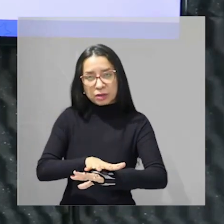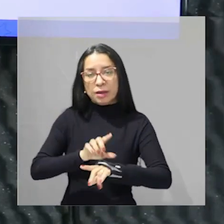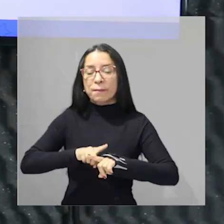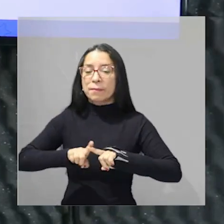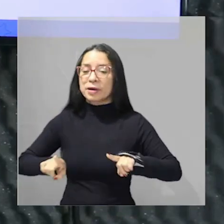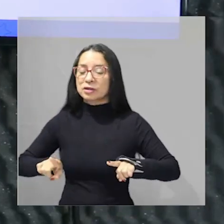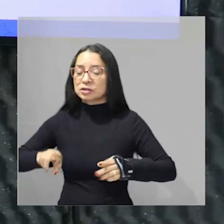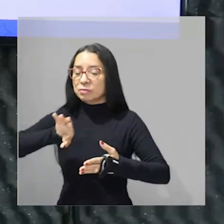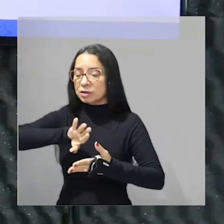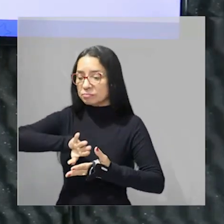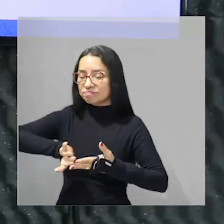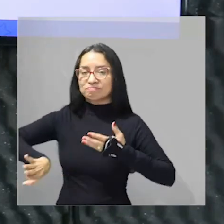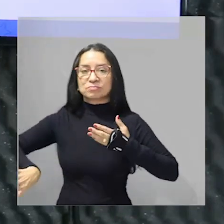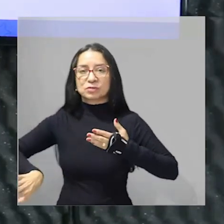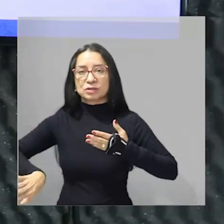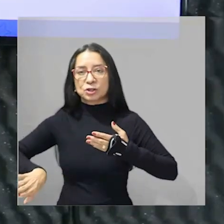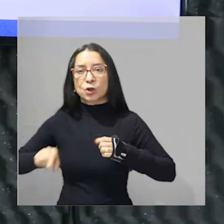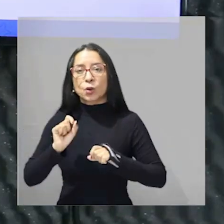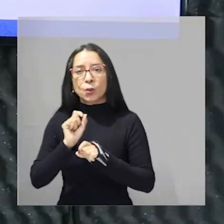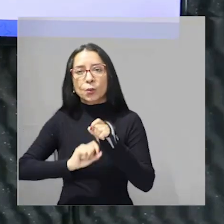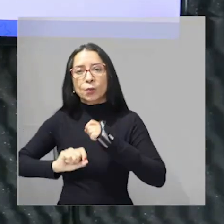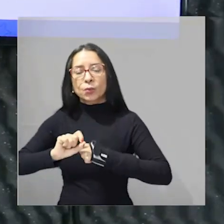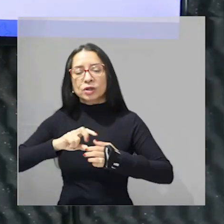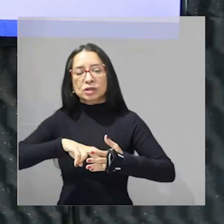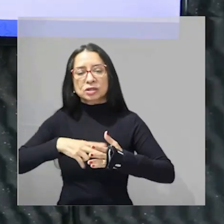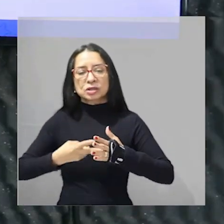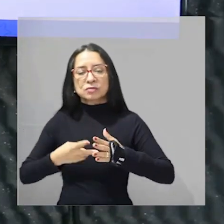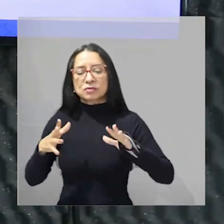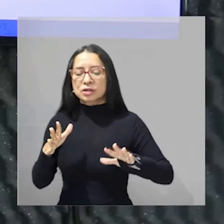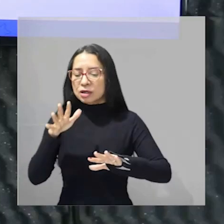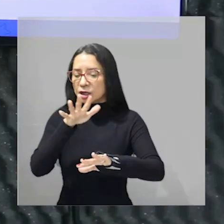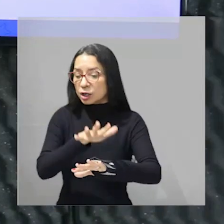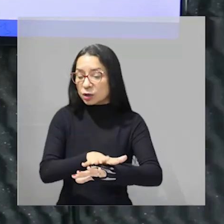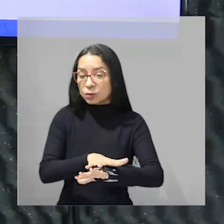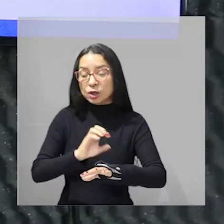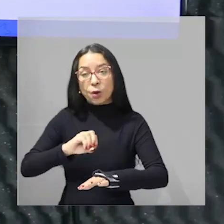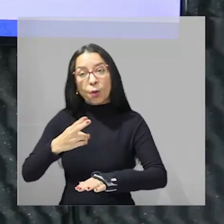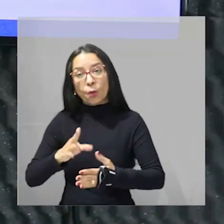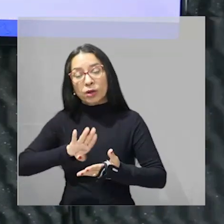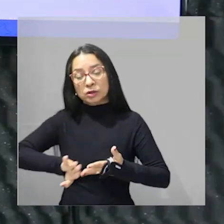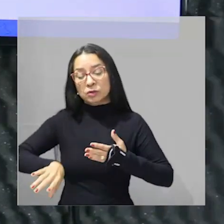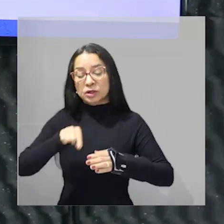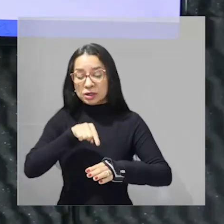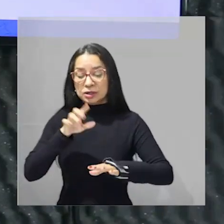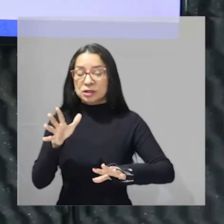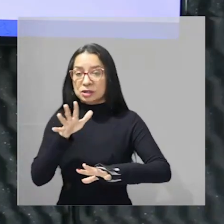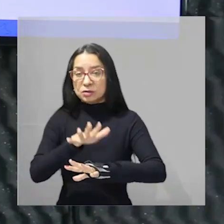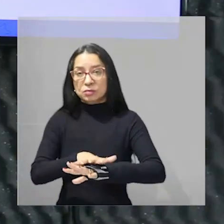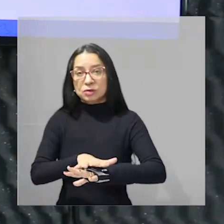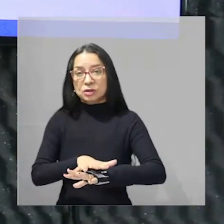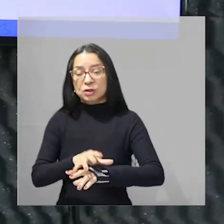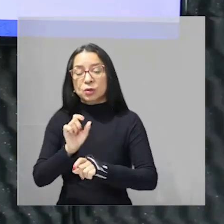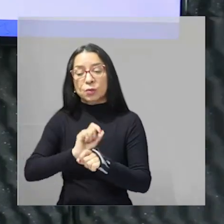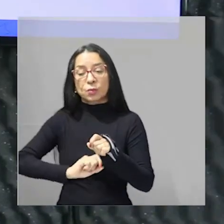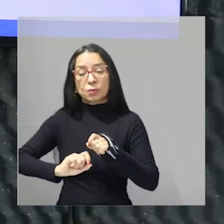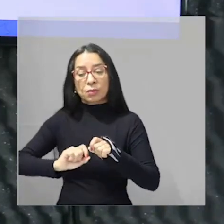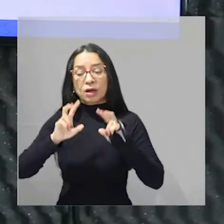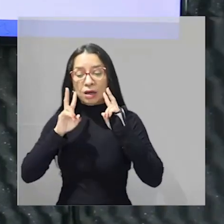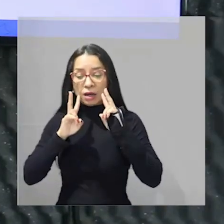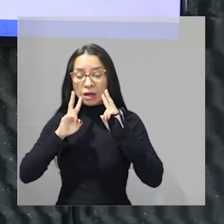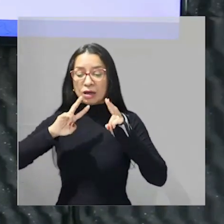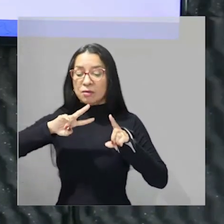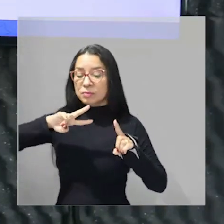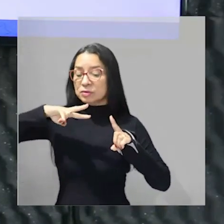que leva a incluir ou a excluir? A perspectiva do lucro. Aqueles que contribuem para o sistema tendem a ser